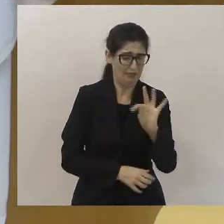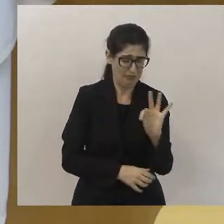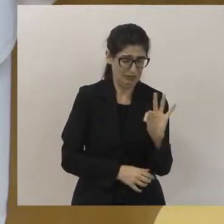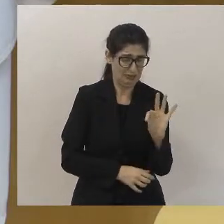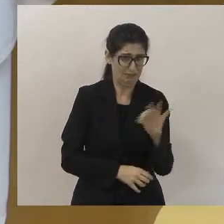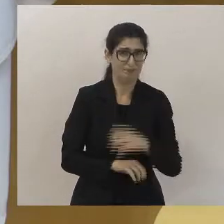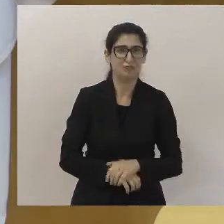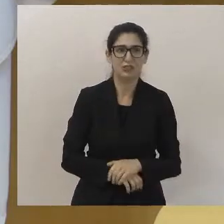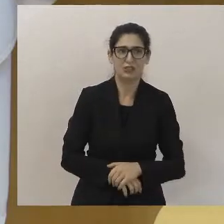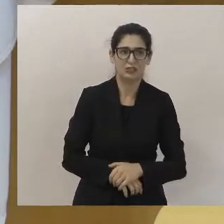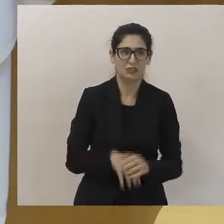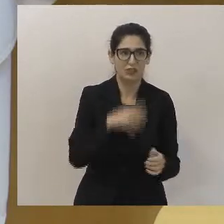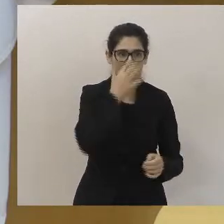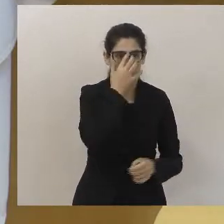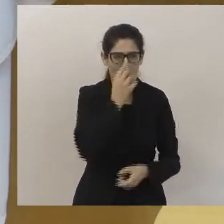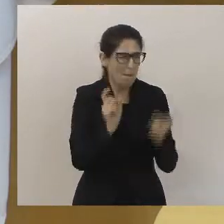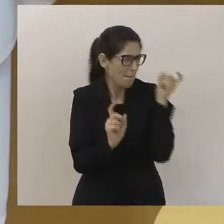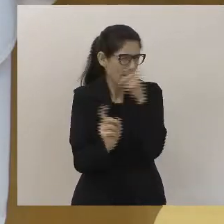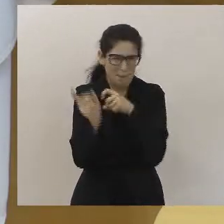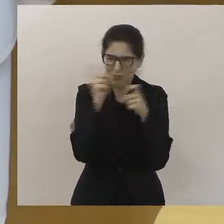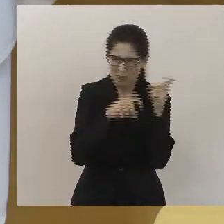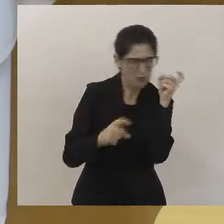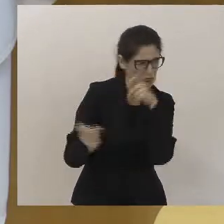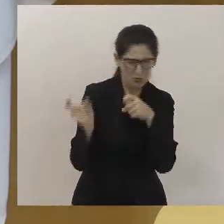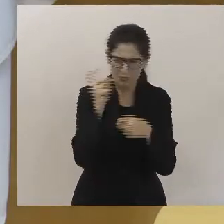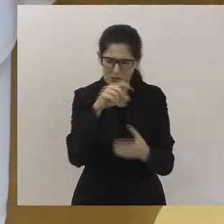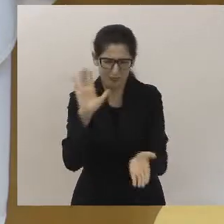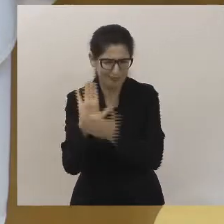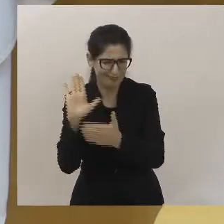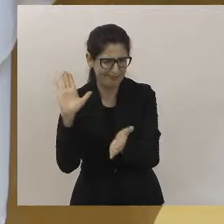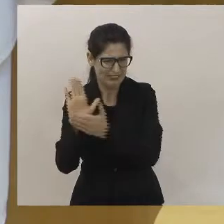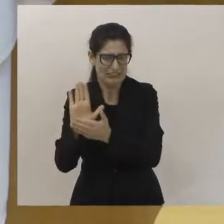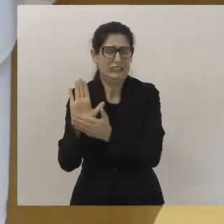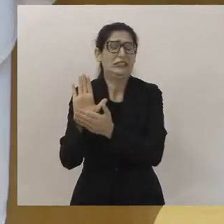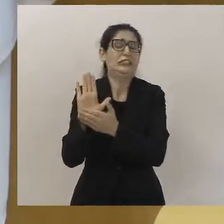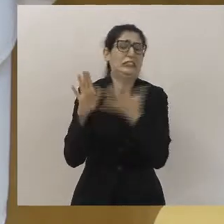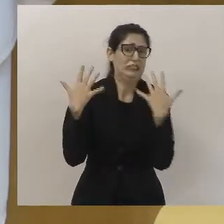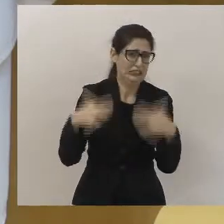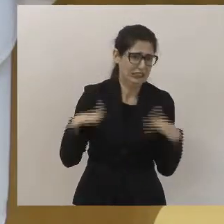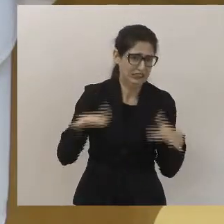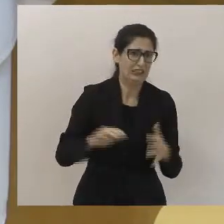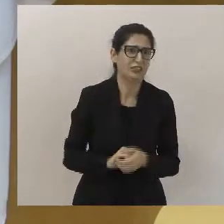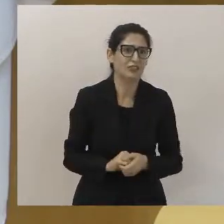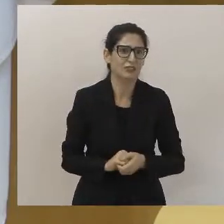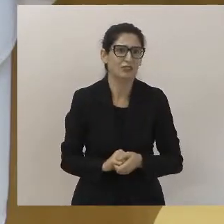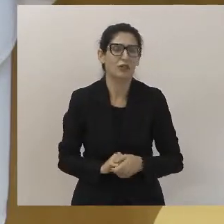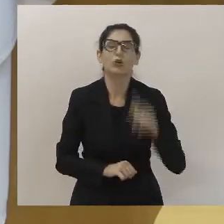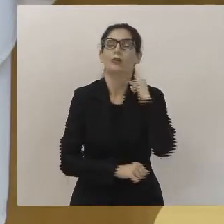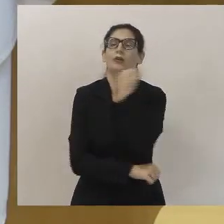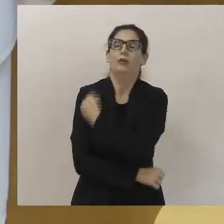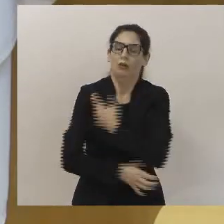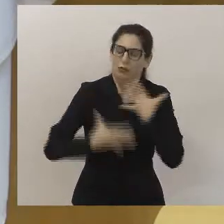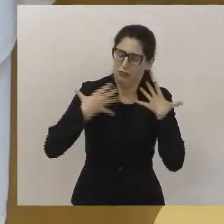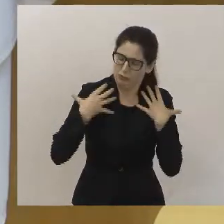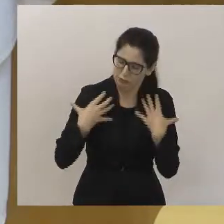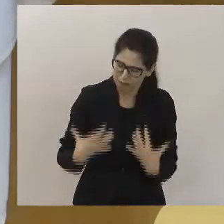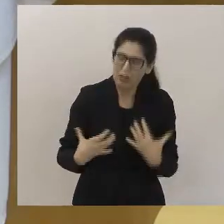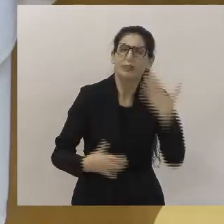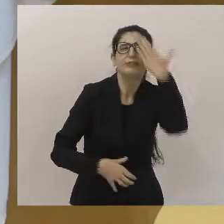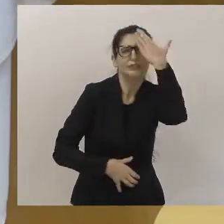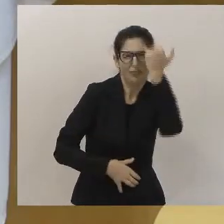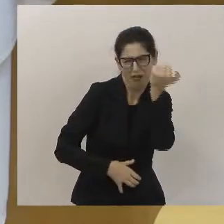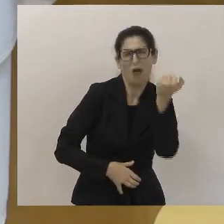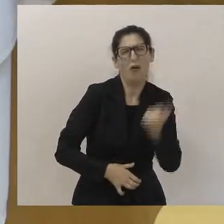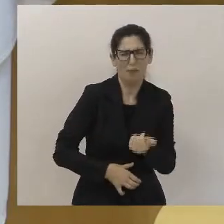mentido tanto no na proposta porque certamente ganhar a eleição porque estava a gente tava tão desgastado dificilmente a gente